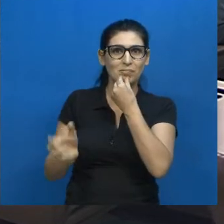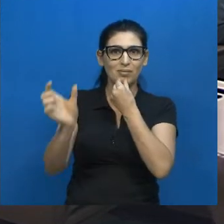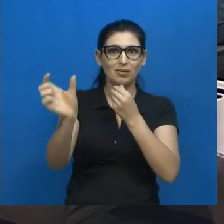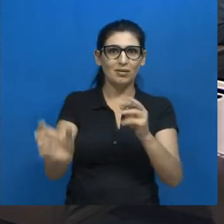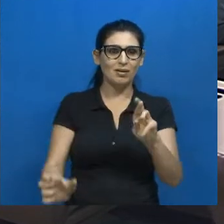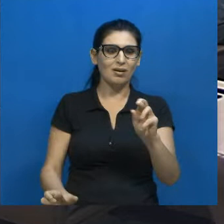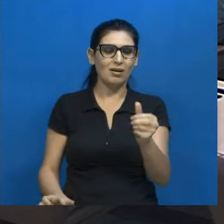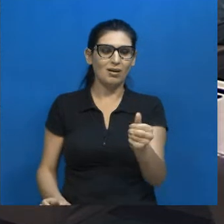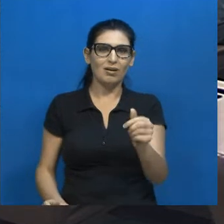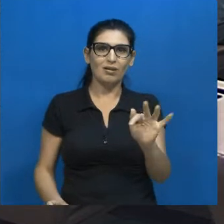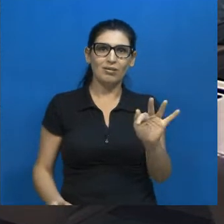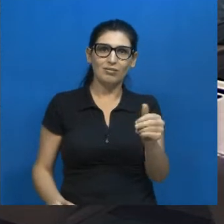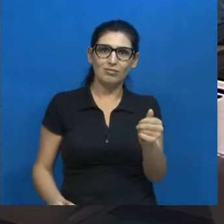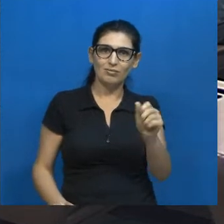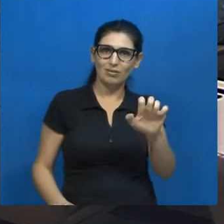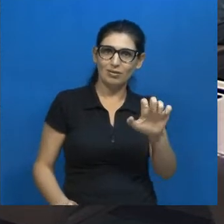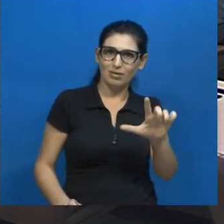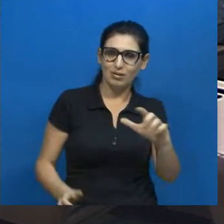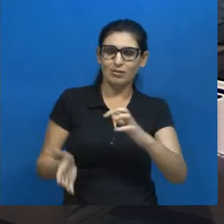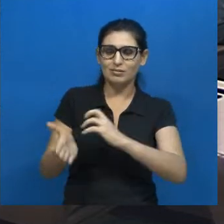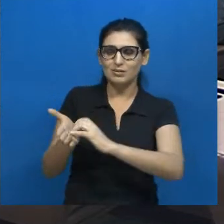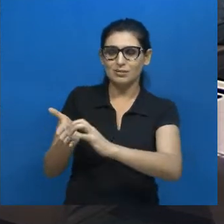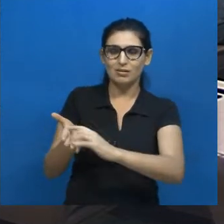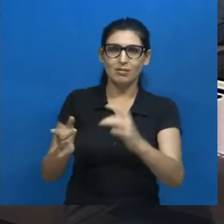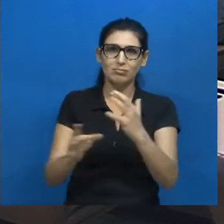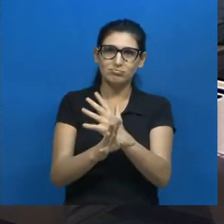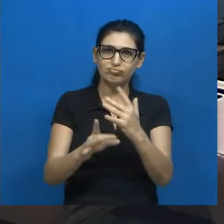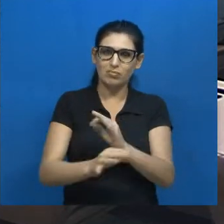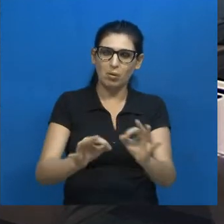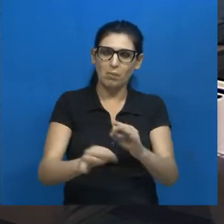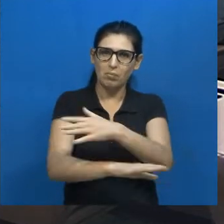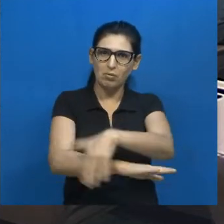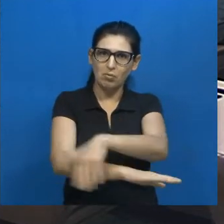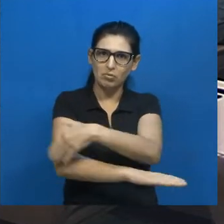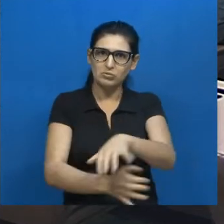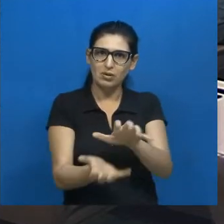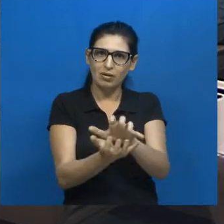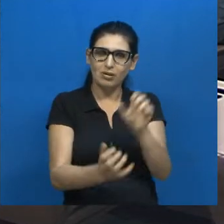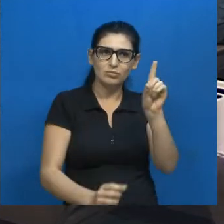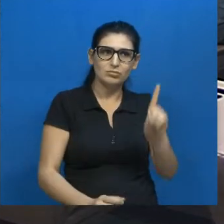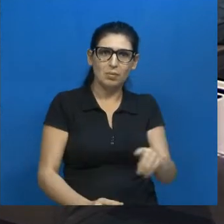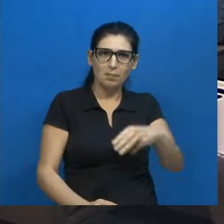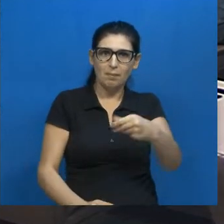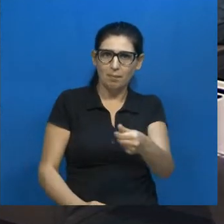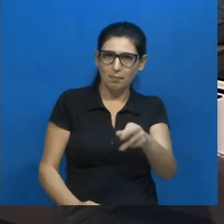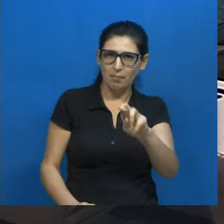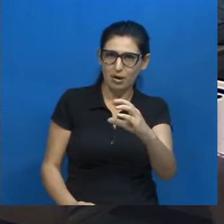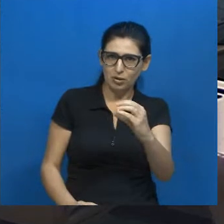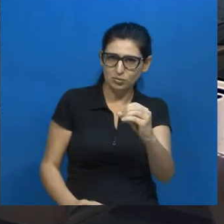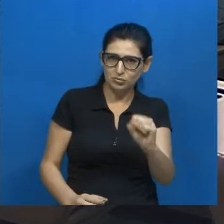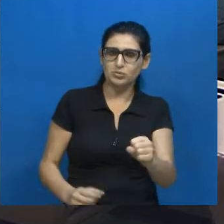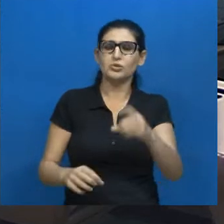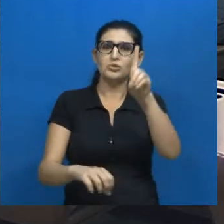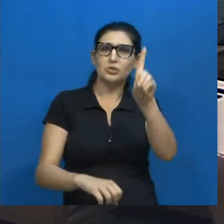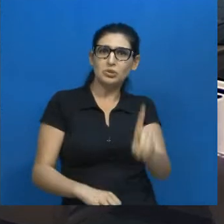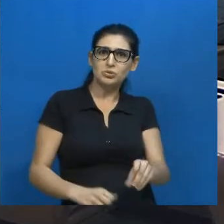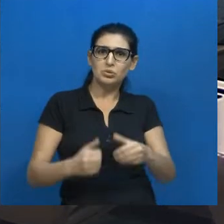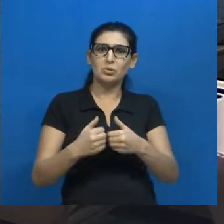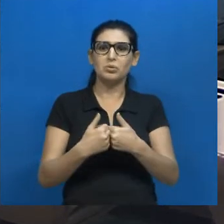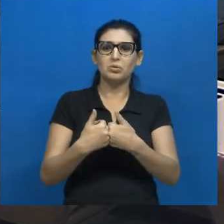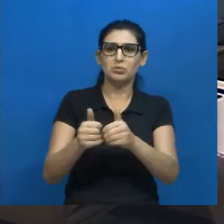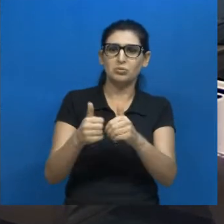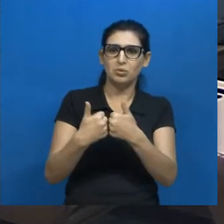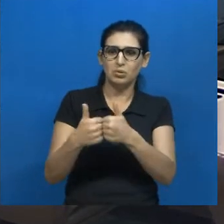Júnior, da Secretaria de Mobilidade Urbana de Jacareí, o diretor Marcos, diretor do Transporte, os